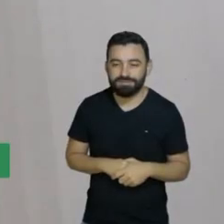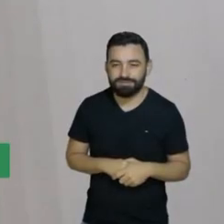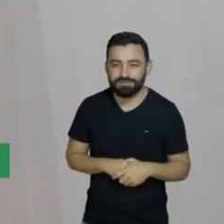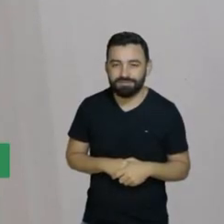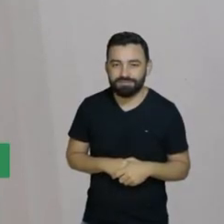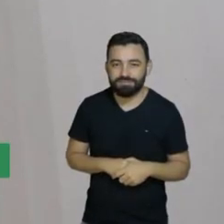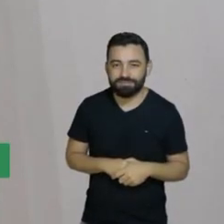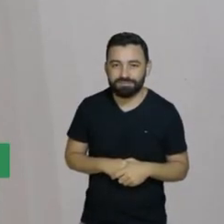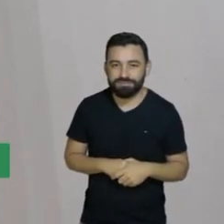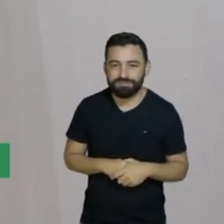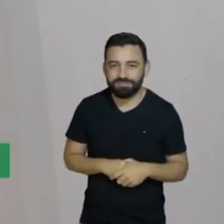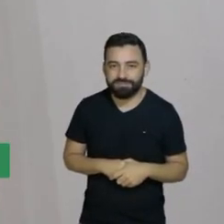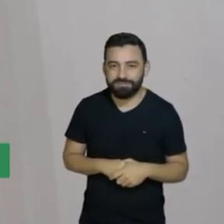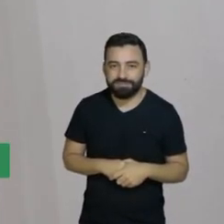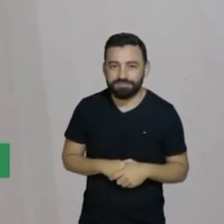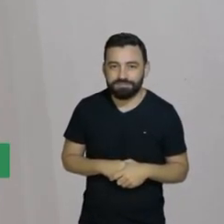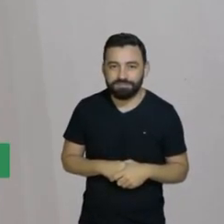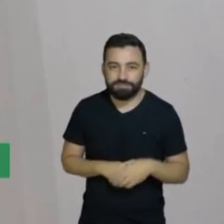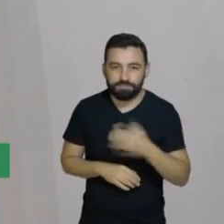Boa tarde,